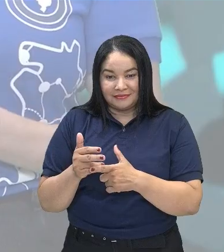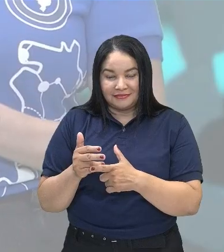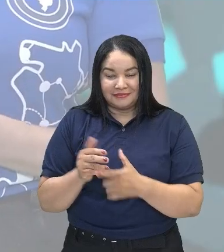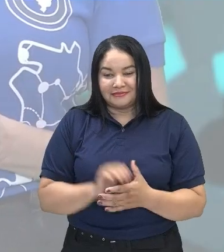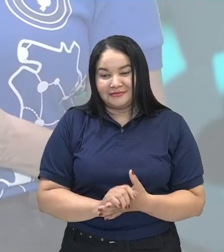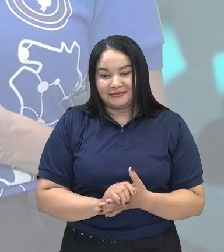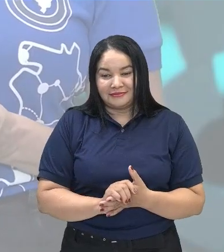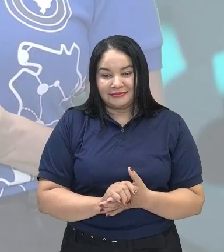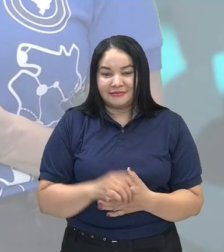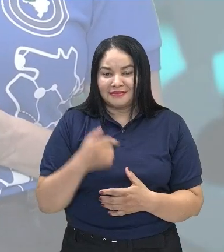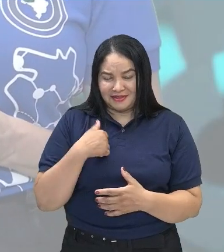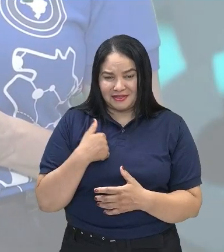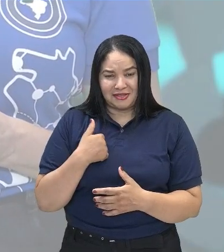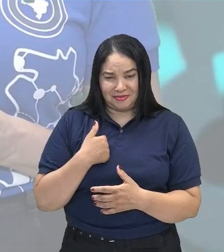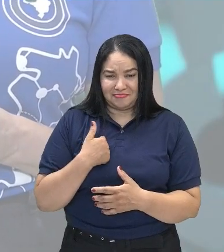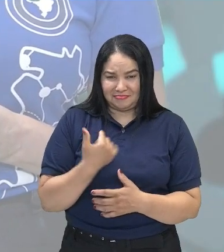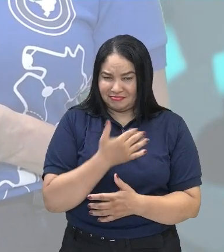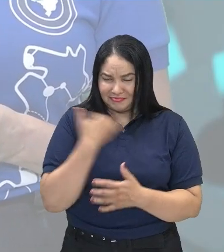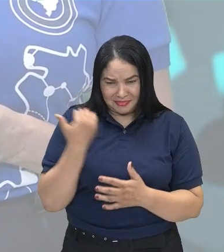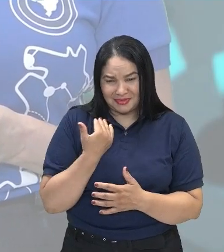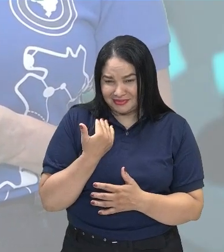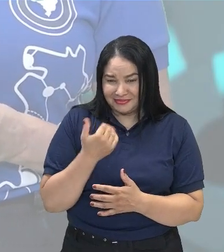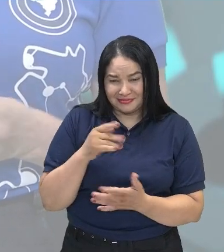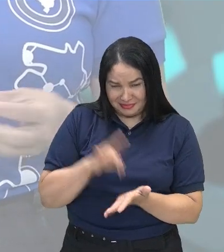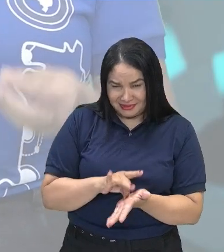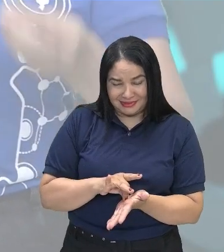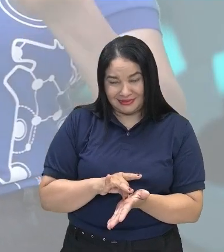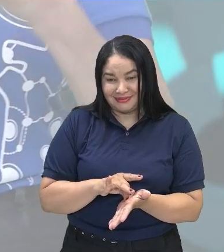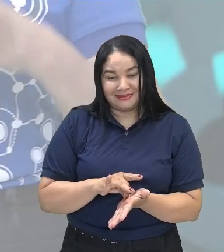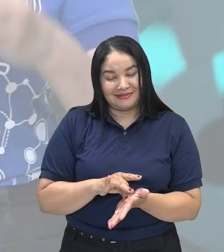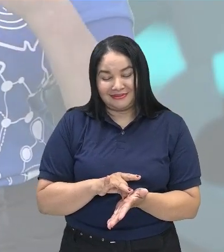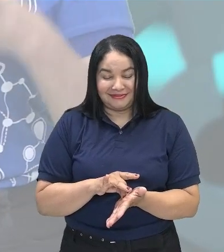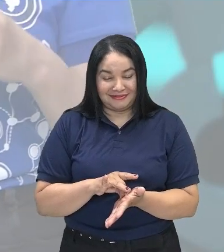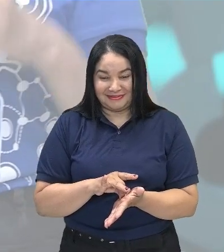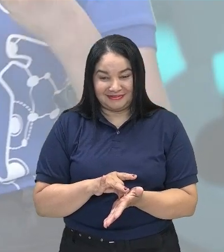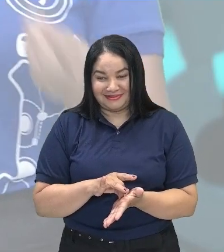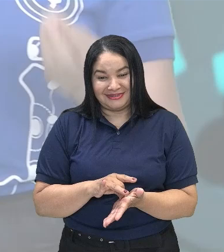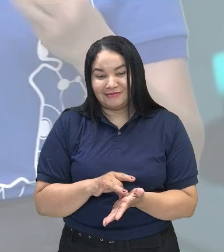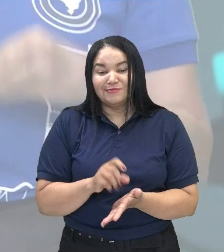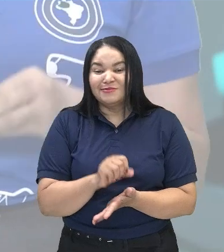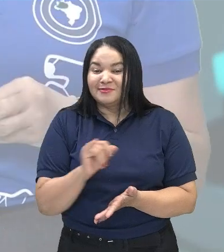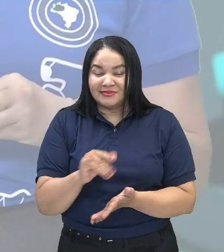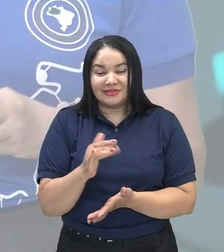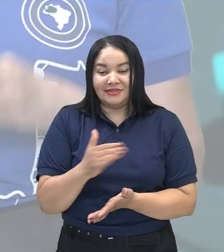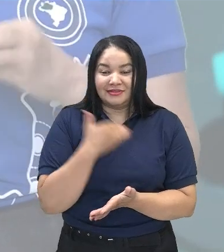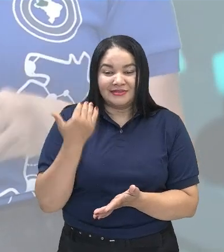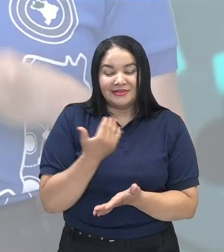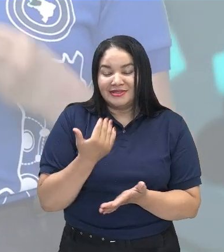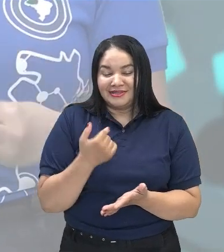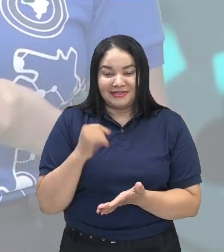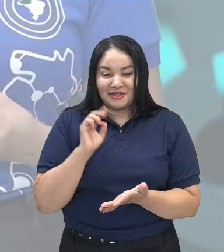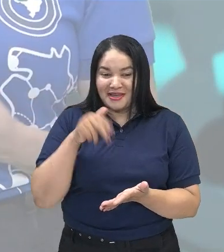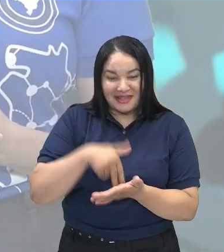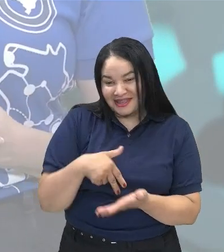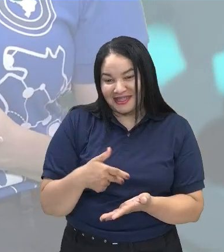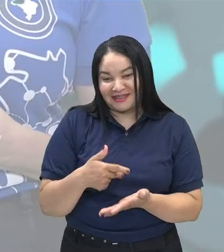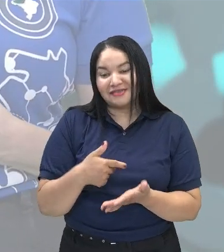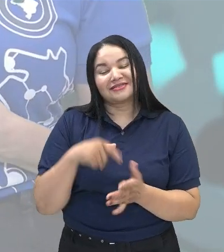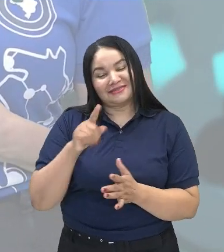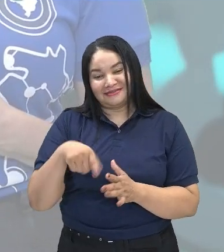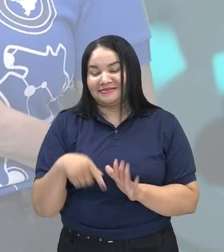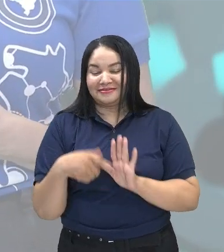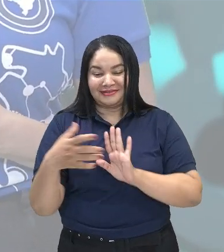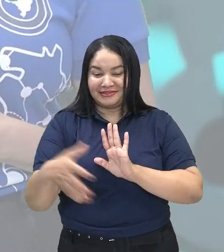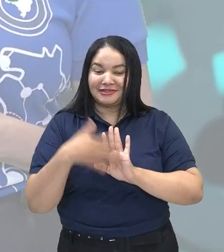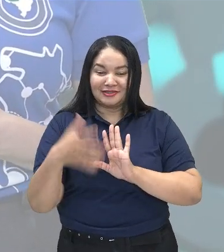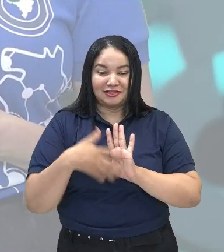Então, será que eu morro mesmo? É claro, se eu tivesse morrido de rir, não estaria aqui. Não é o exagero dizer que